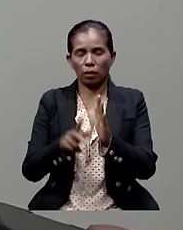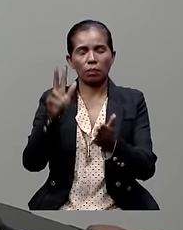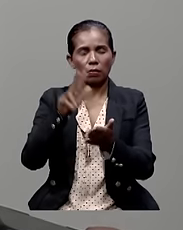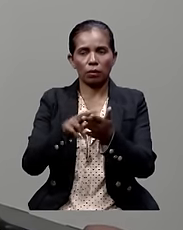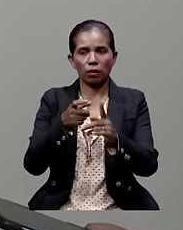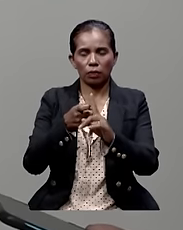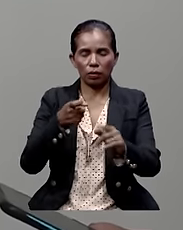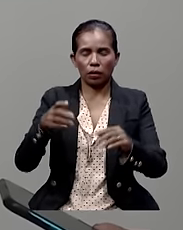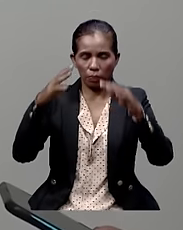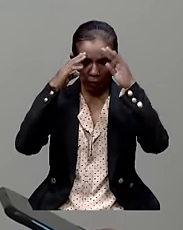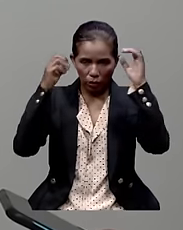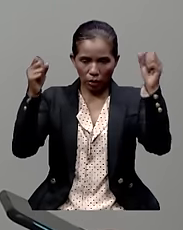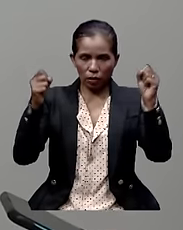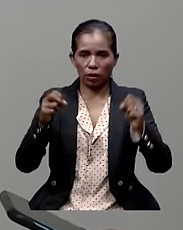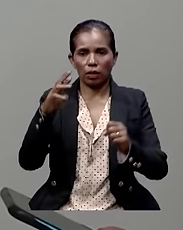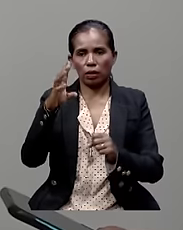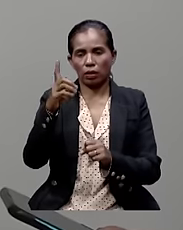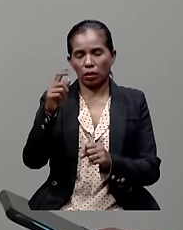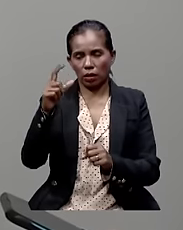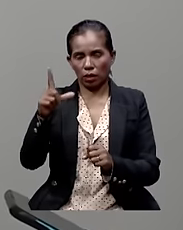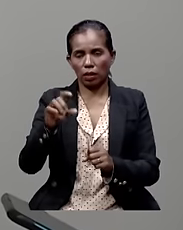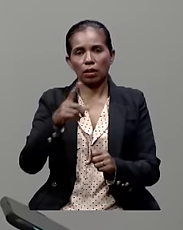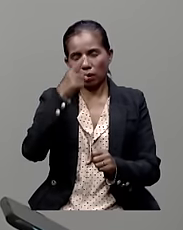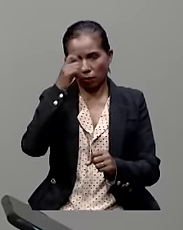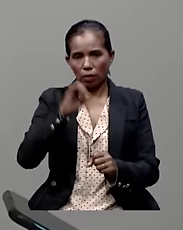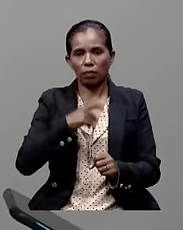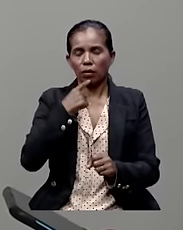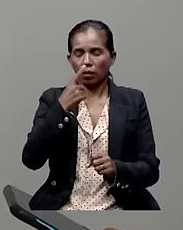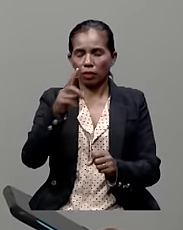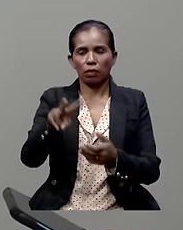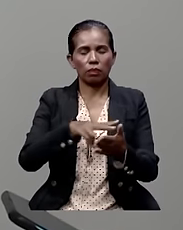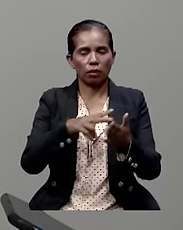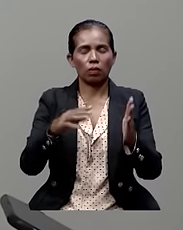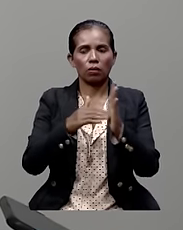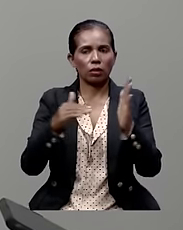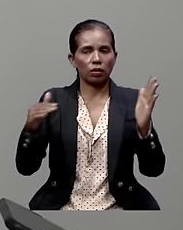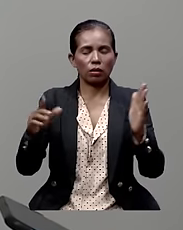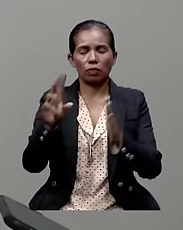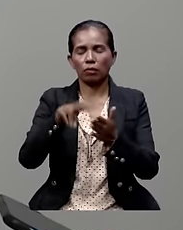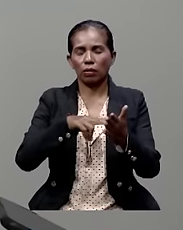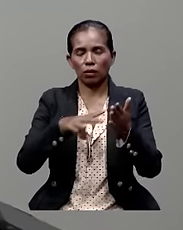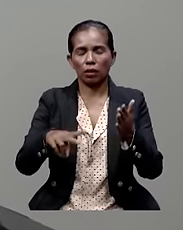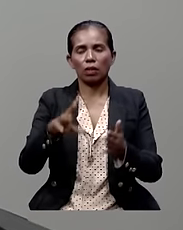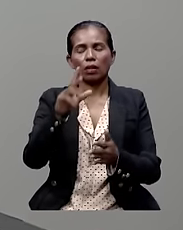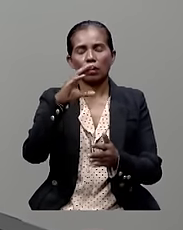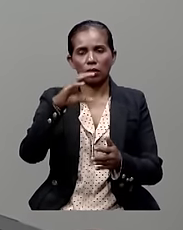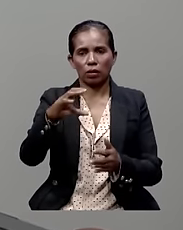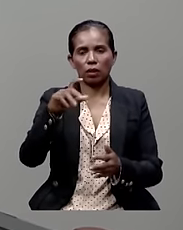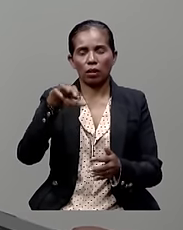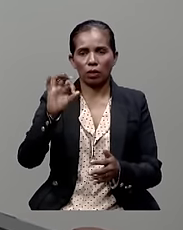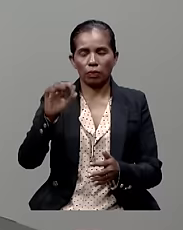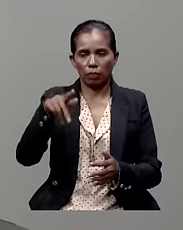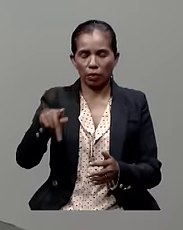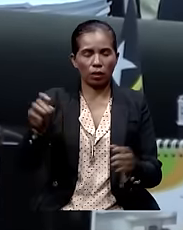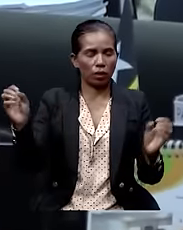sua excelência, presidente da República. Também o argumento de que a gente viola a Constituição, que viola a lei comissão de função pública, não é outro lá e a